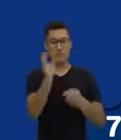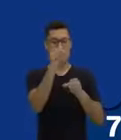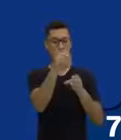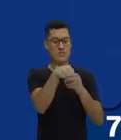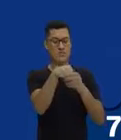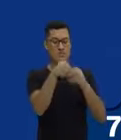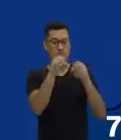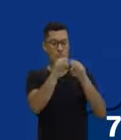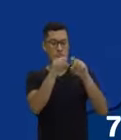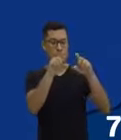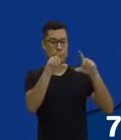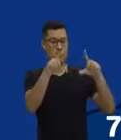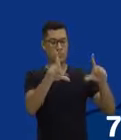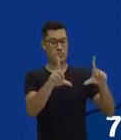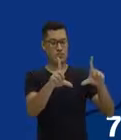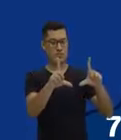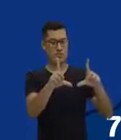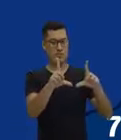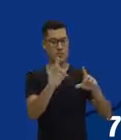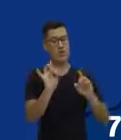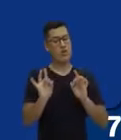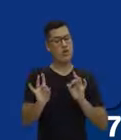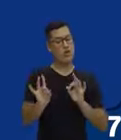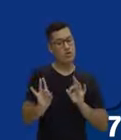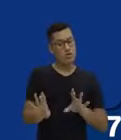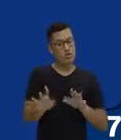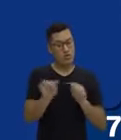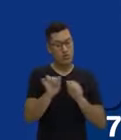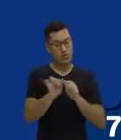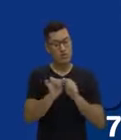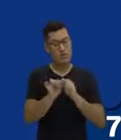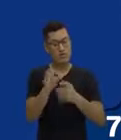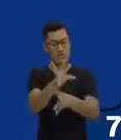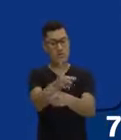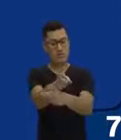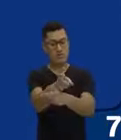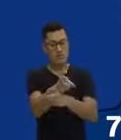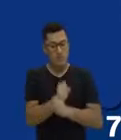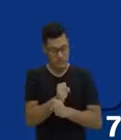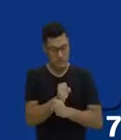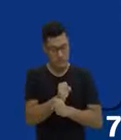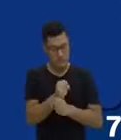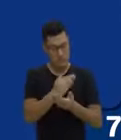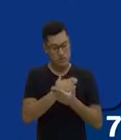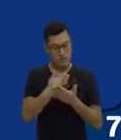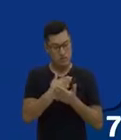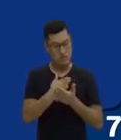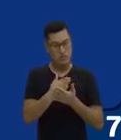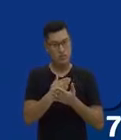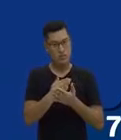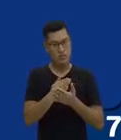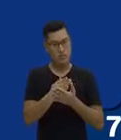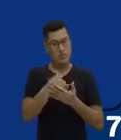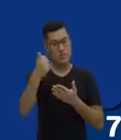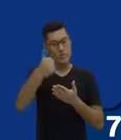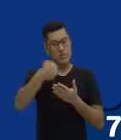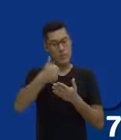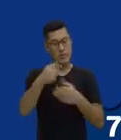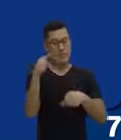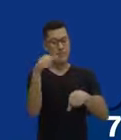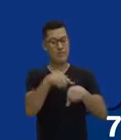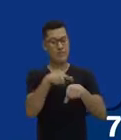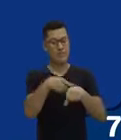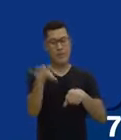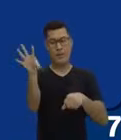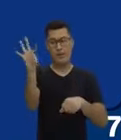tabela, ok? Só que eu não vou fazer as contas inicialmente. O que que eu sei? Inicialmente, naquele tempo zero, eu